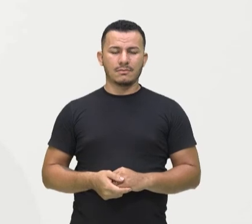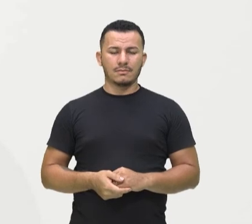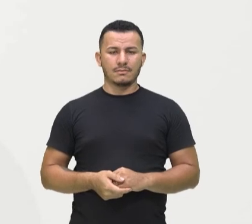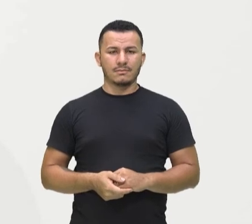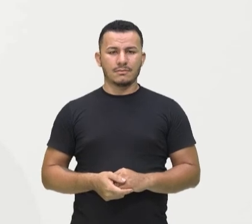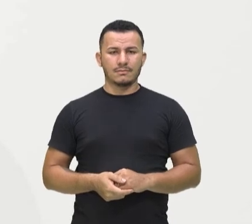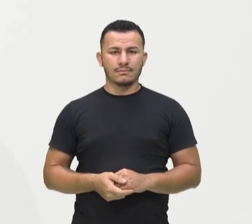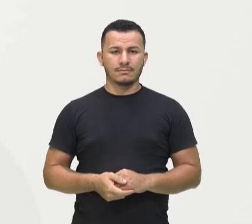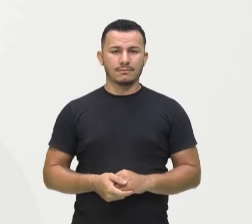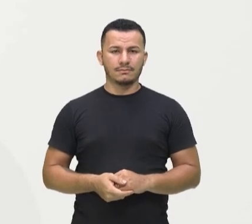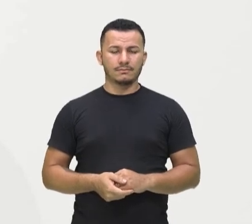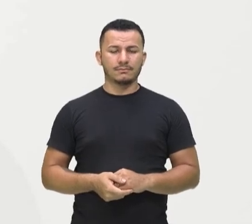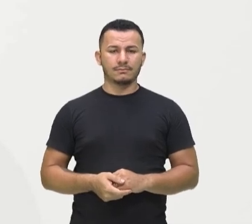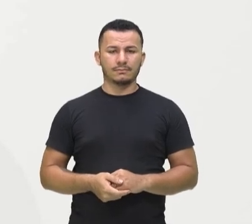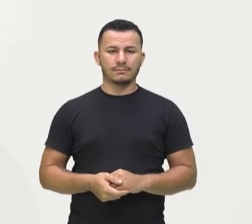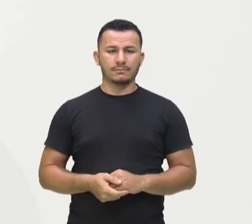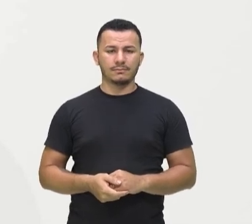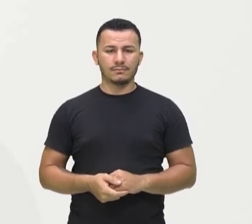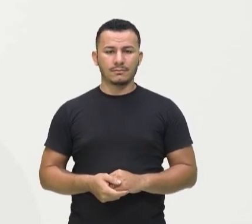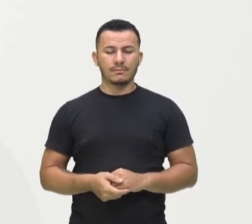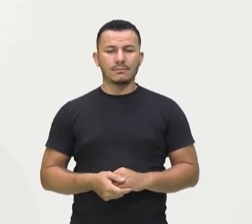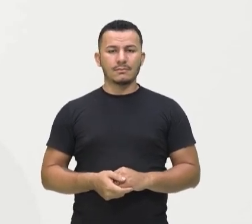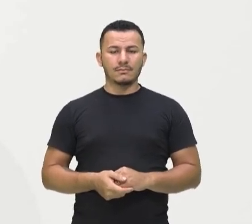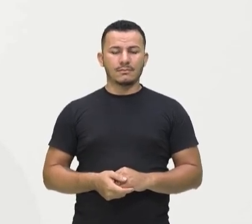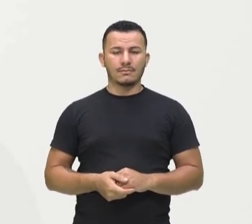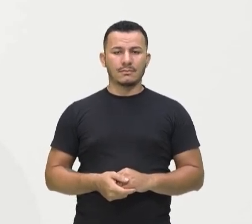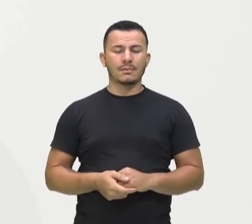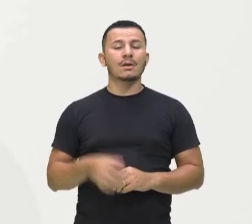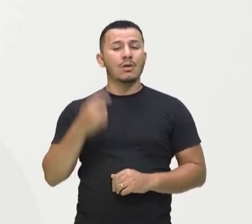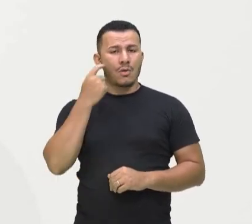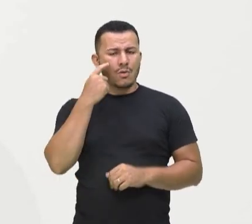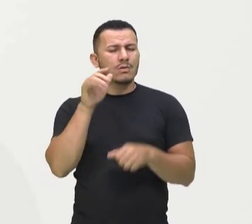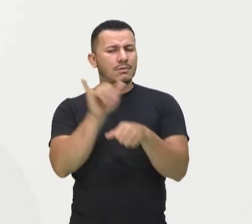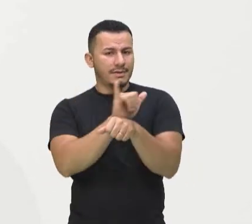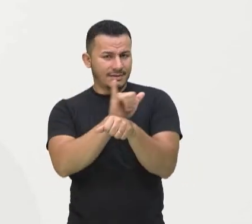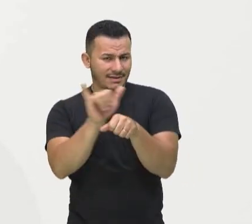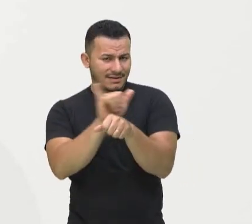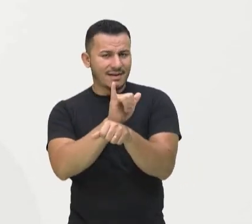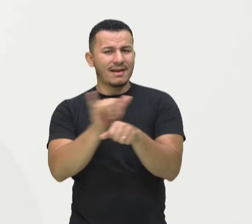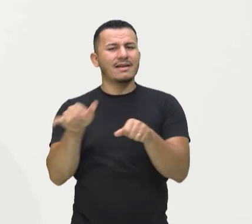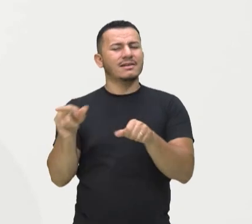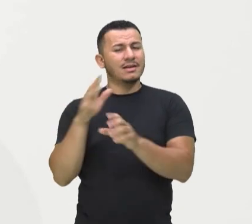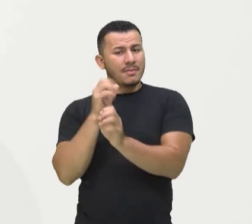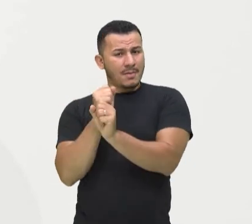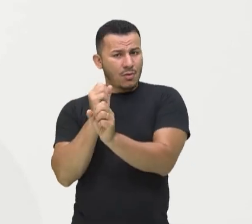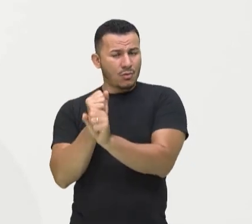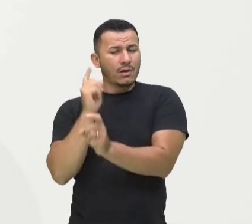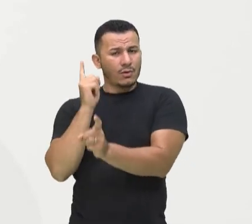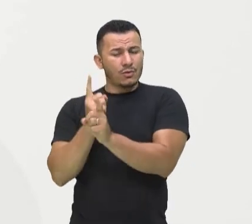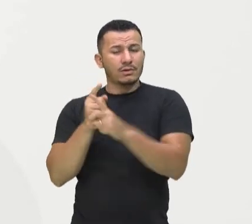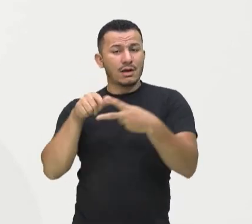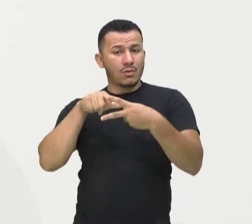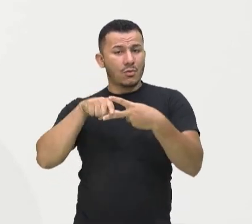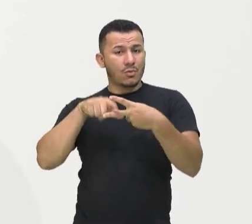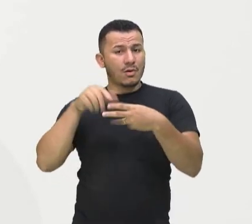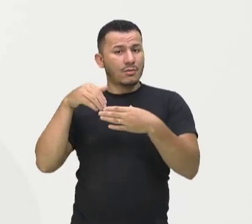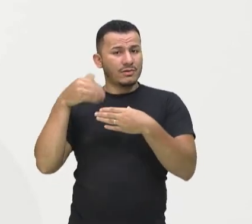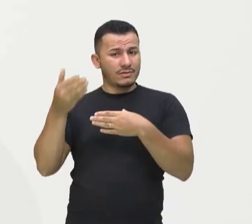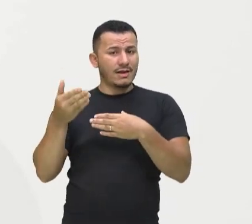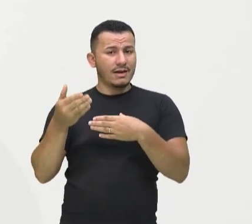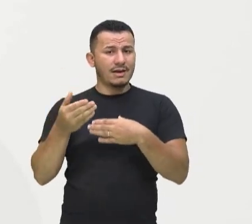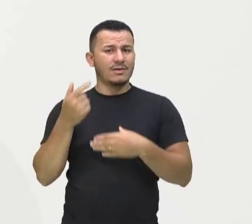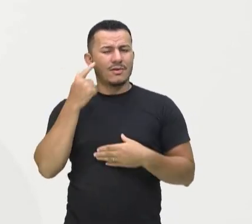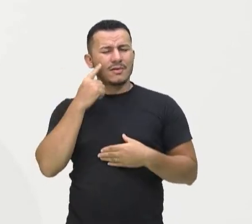por N. Tá legal? Aí o professor vai te ensinar aqui uma maneira aí de saber determinar esse ângulo externo usando